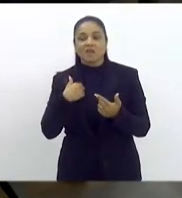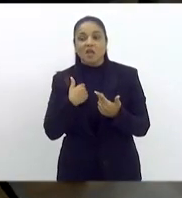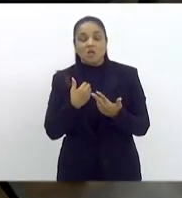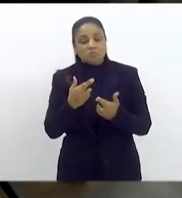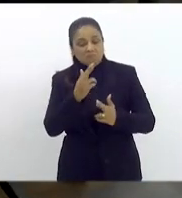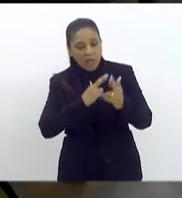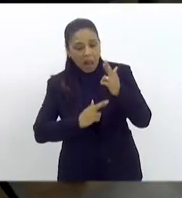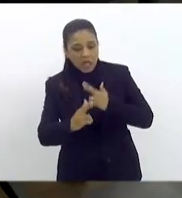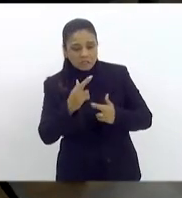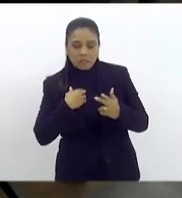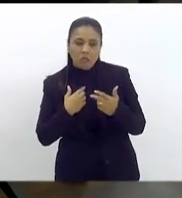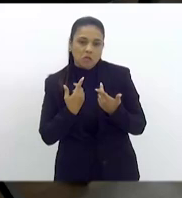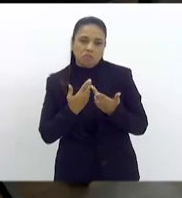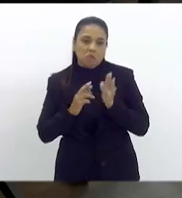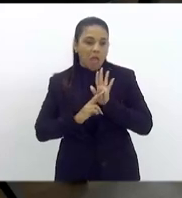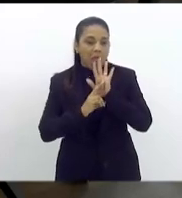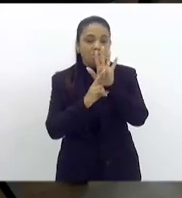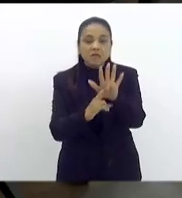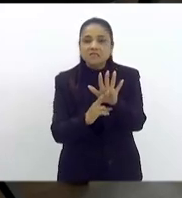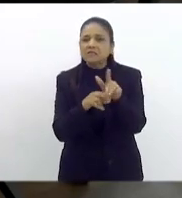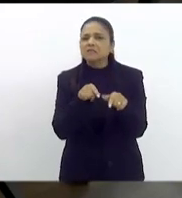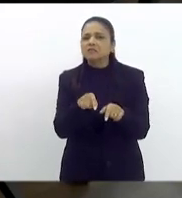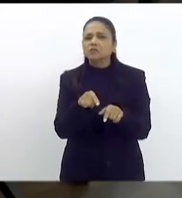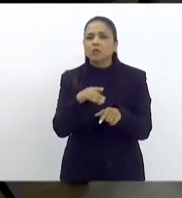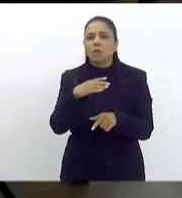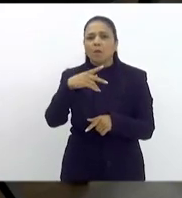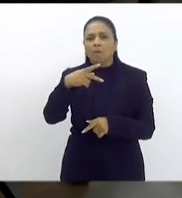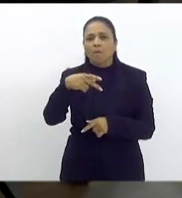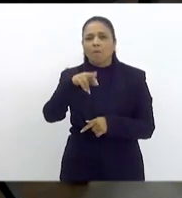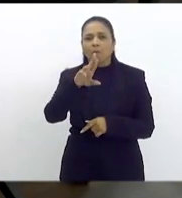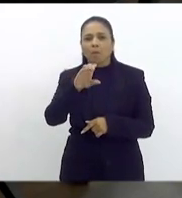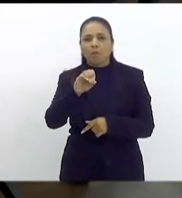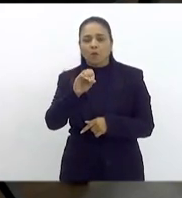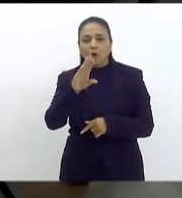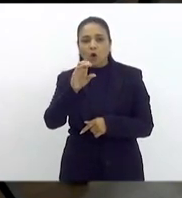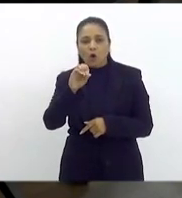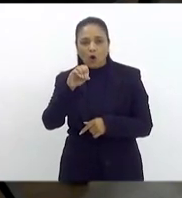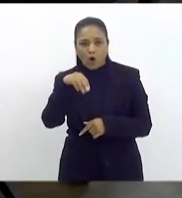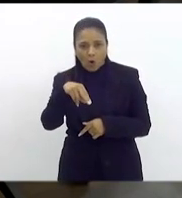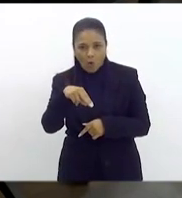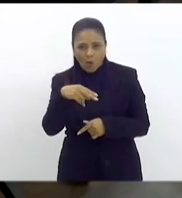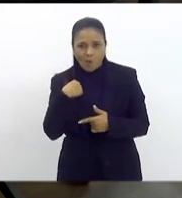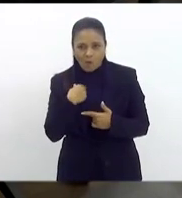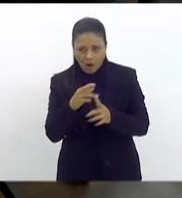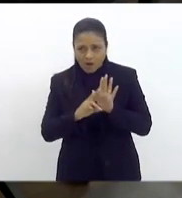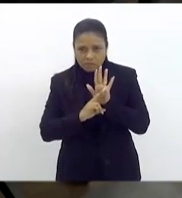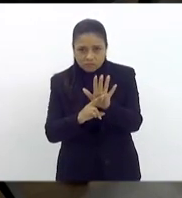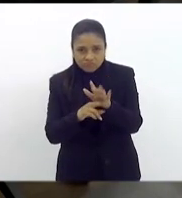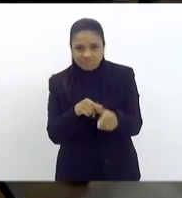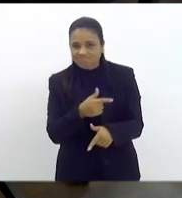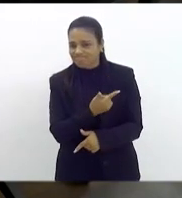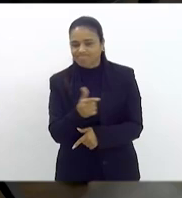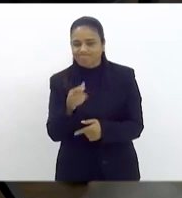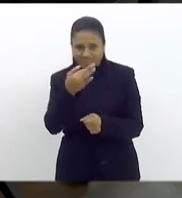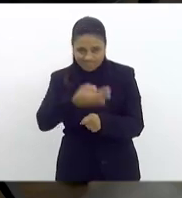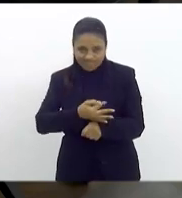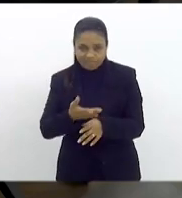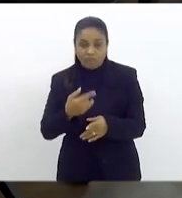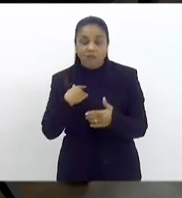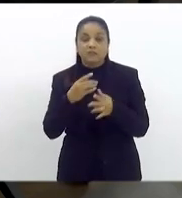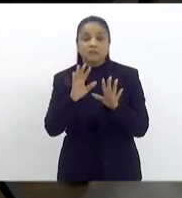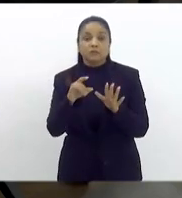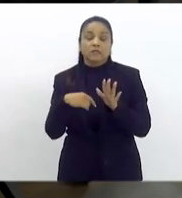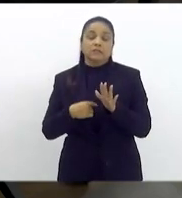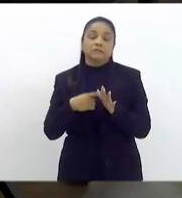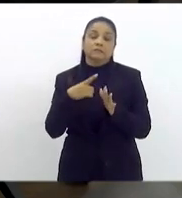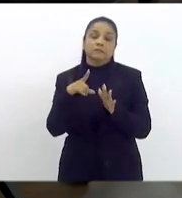aqui o representante do PROCON. Está presente? Não se fez. Pois é, aí já saímos de uma relação apenas de